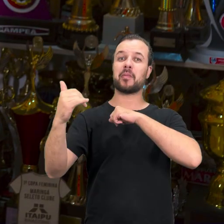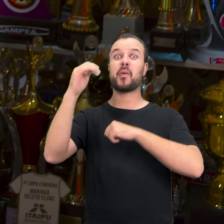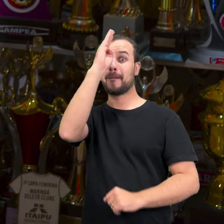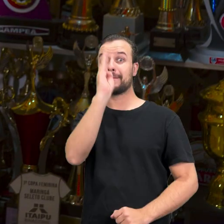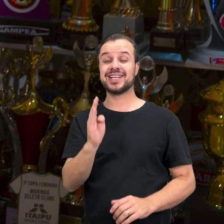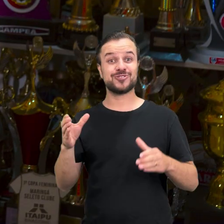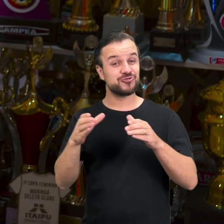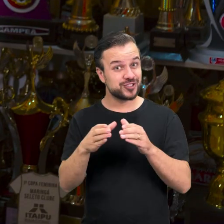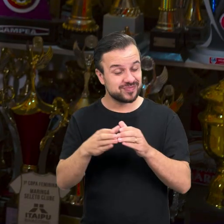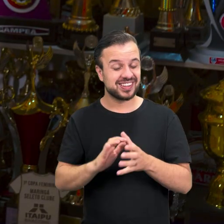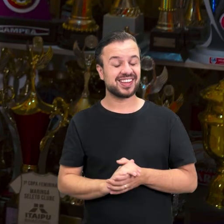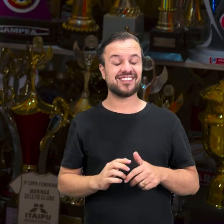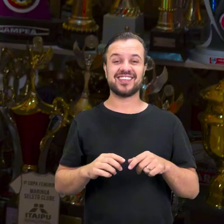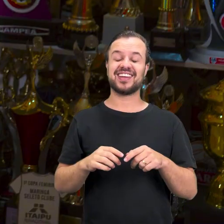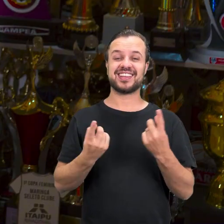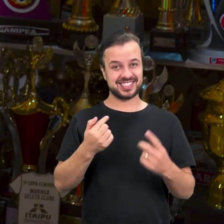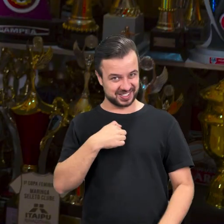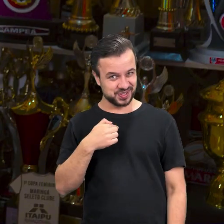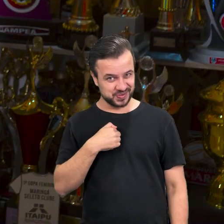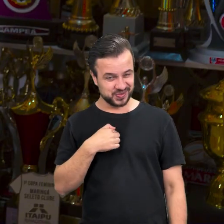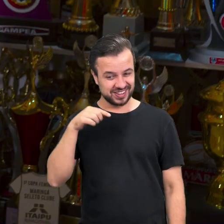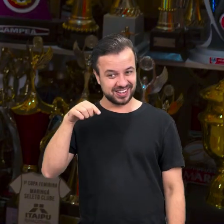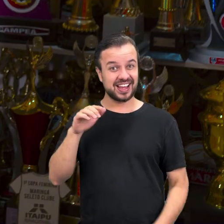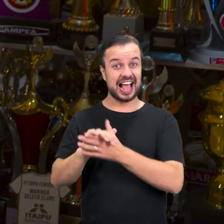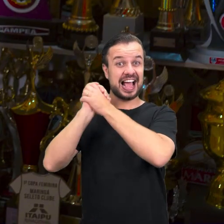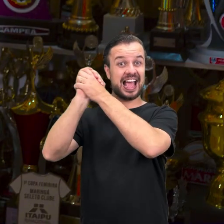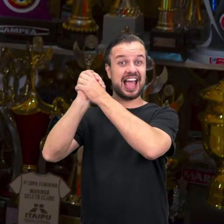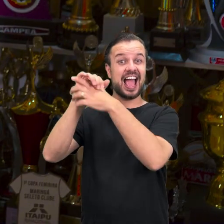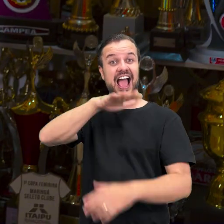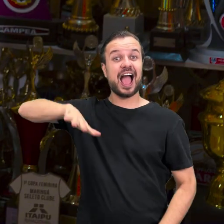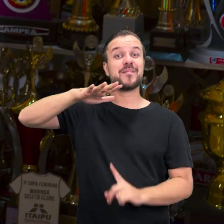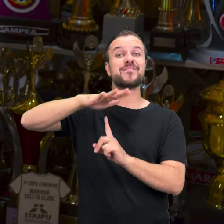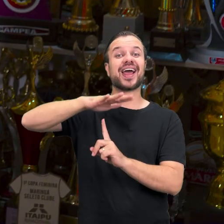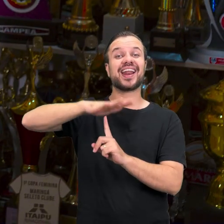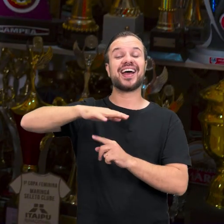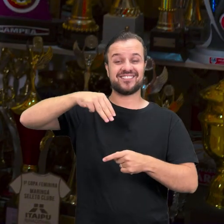a seleção. Mas na época que eu joguei, que o Maringá foi campeão paranaense,